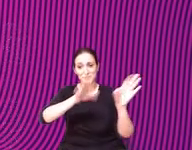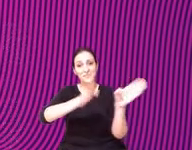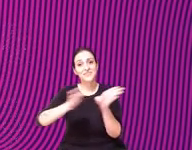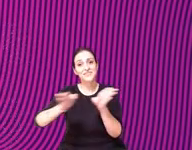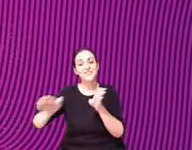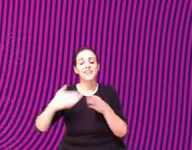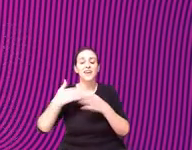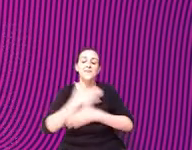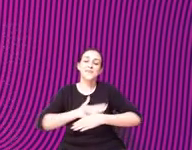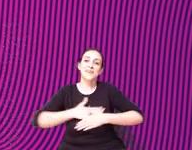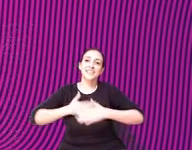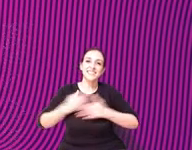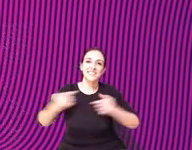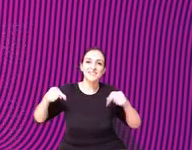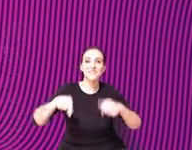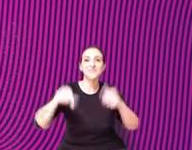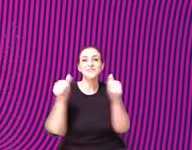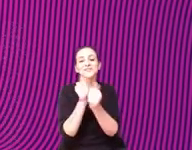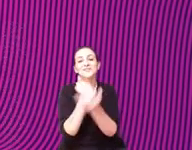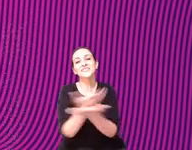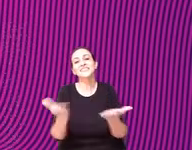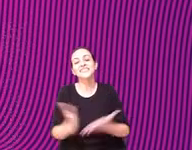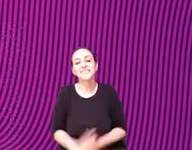um prazer estar com vocês.